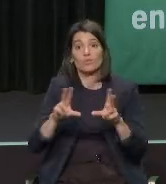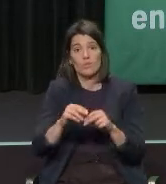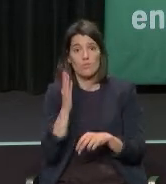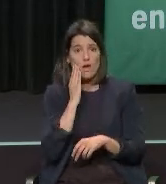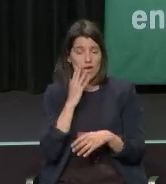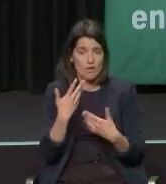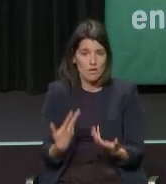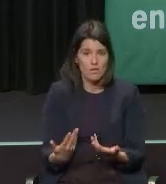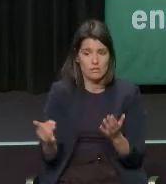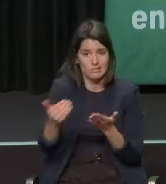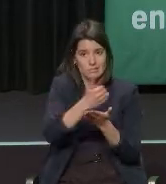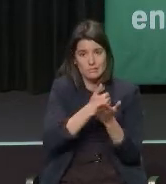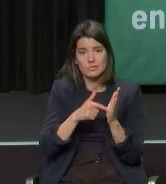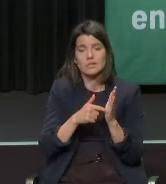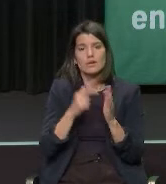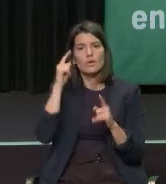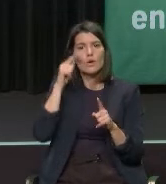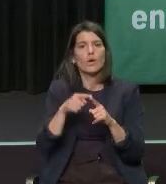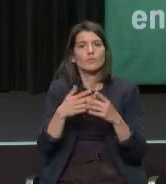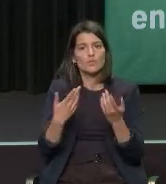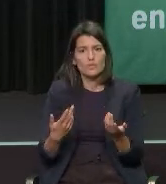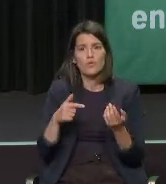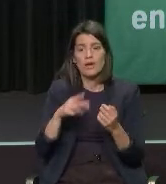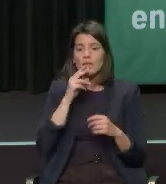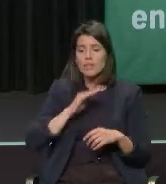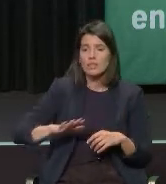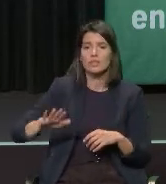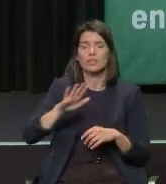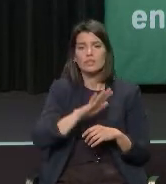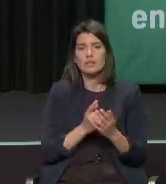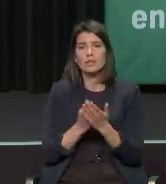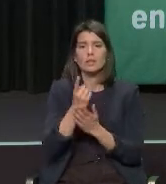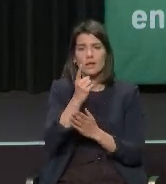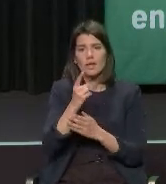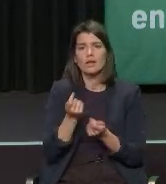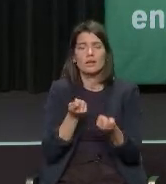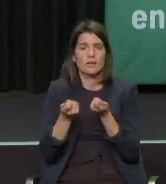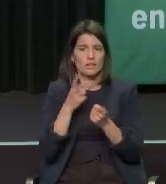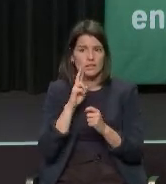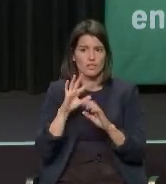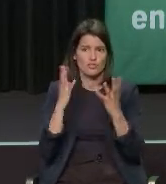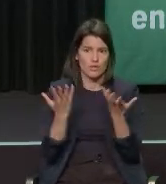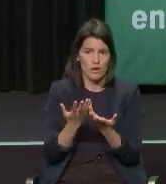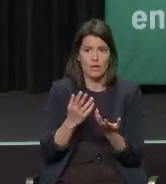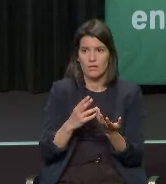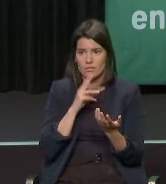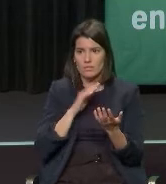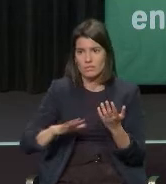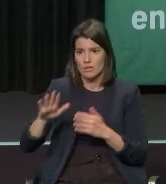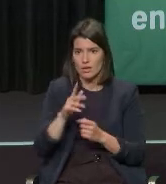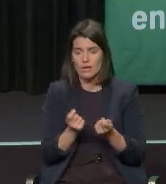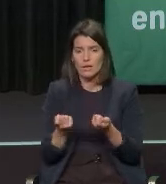curso, o objetivo era que a cartografia da ocupação de solo, que é produzida pela Direção-Geral do Território, viesse já a incorporar